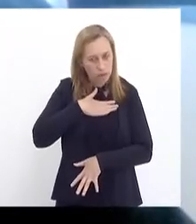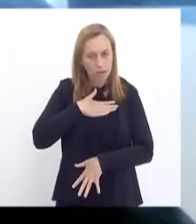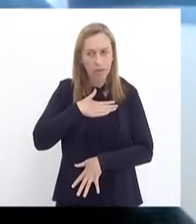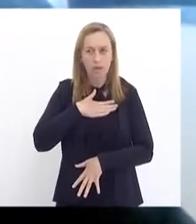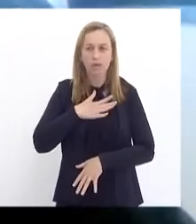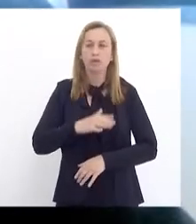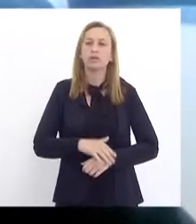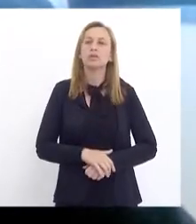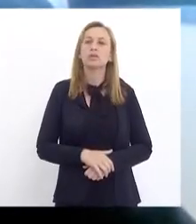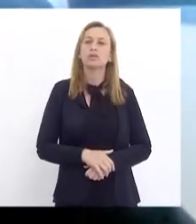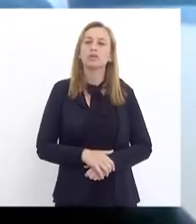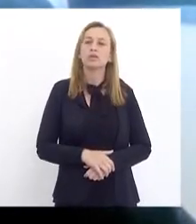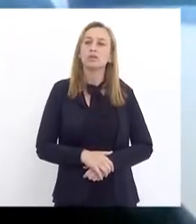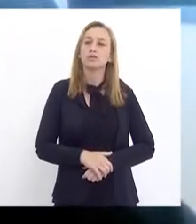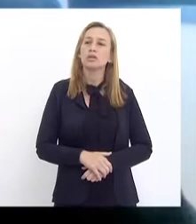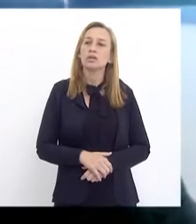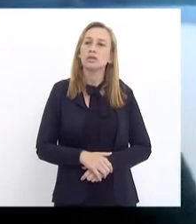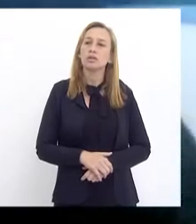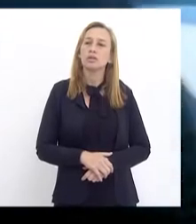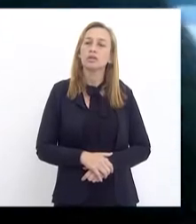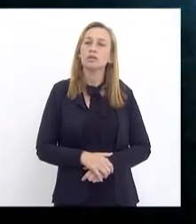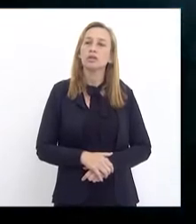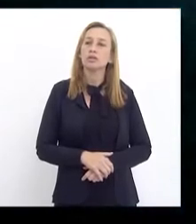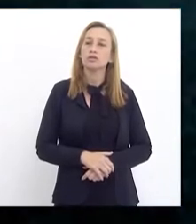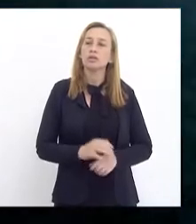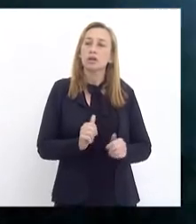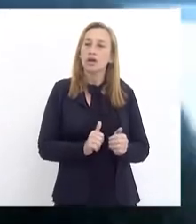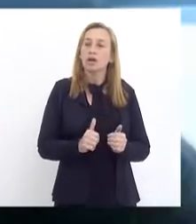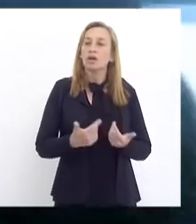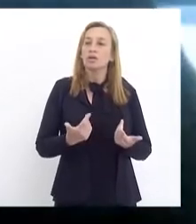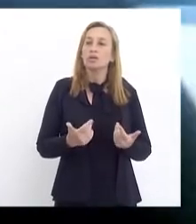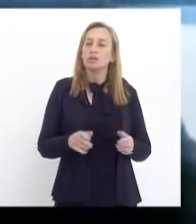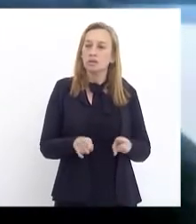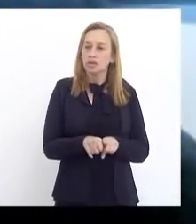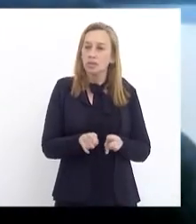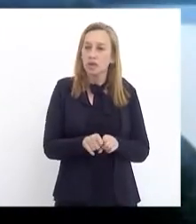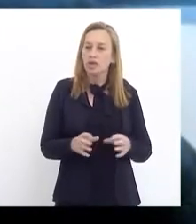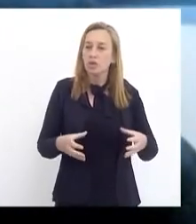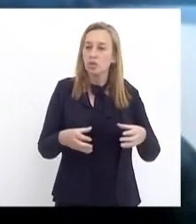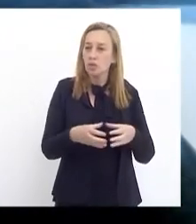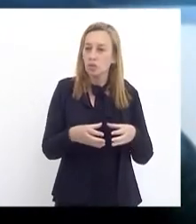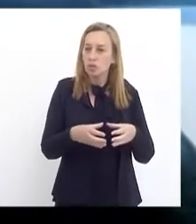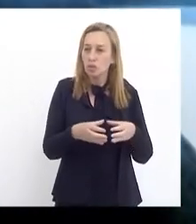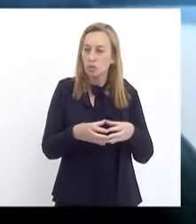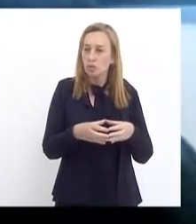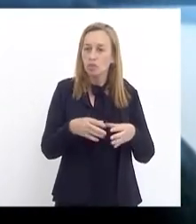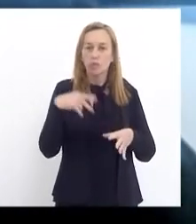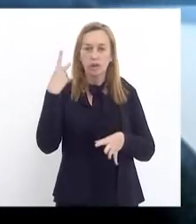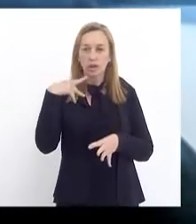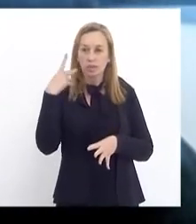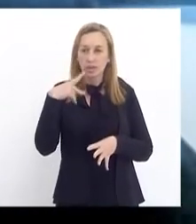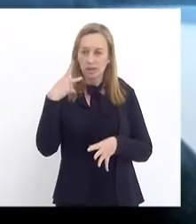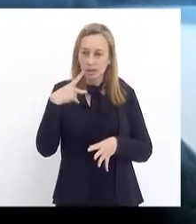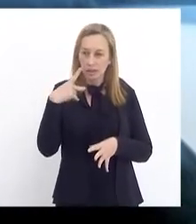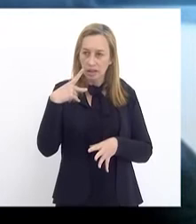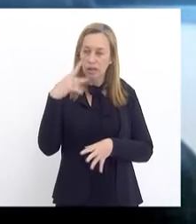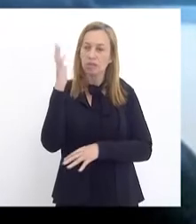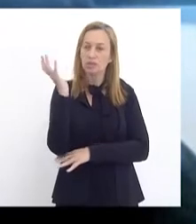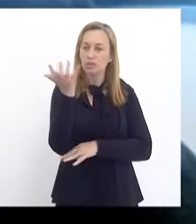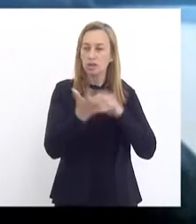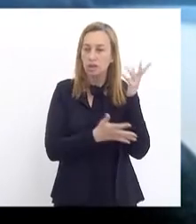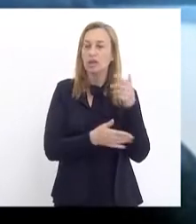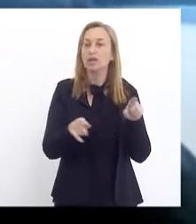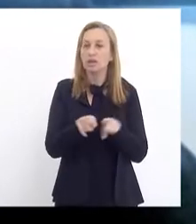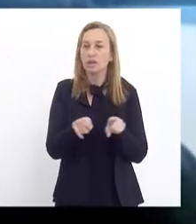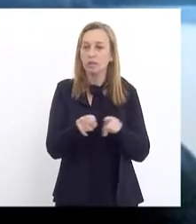comissões permanentes, eu quero dizer que a frente parlamentar ambientalista seguramente se fará presente. E a comissão